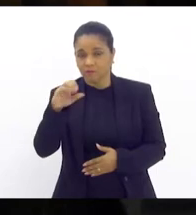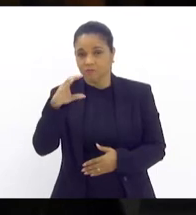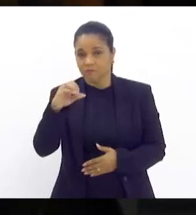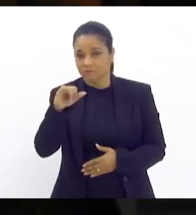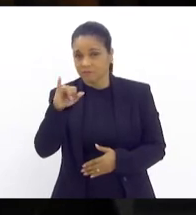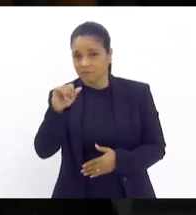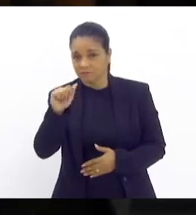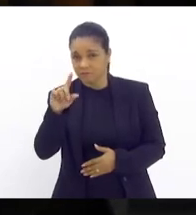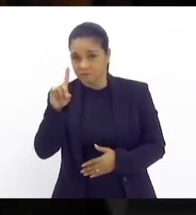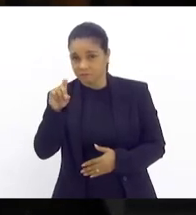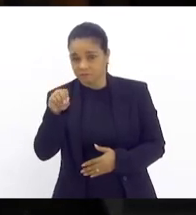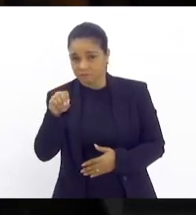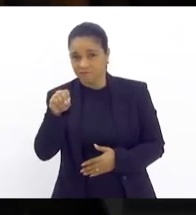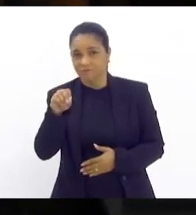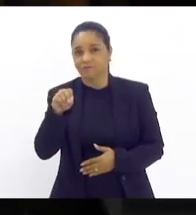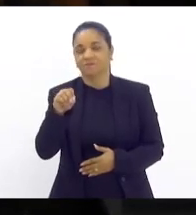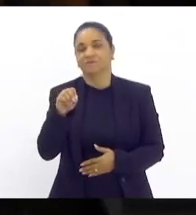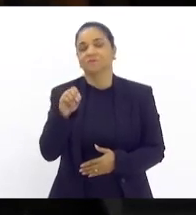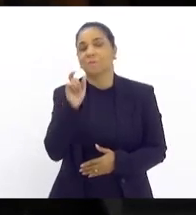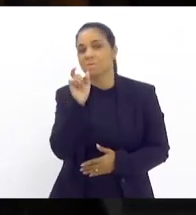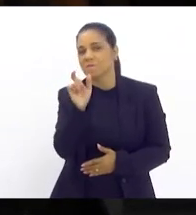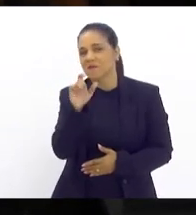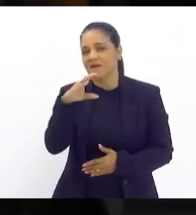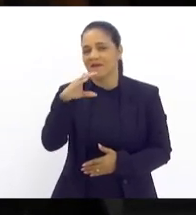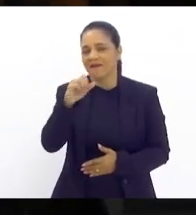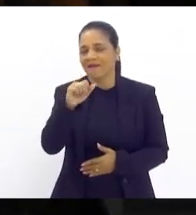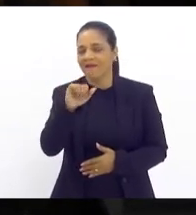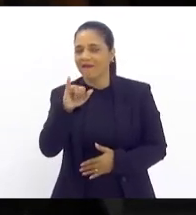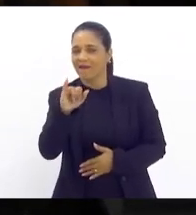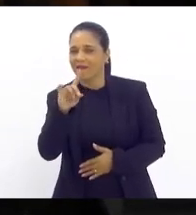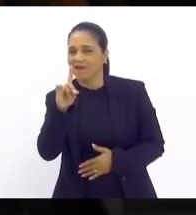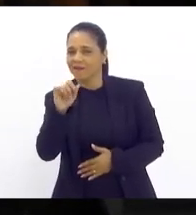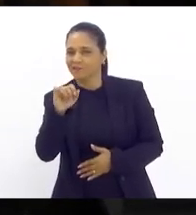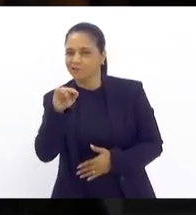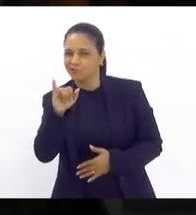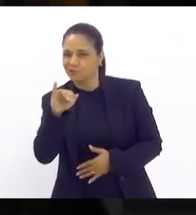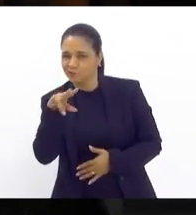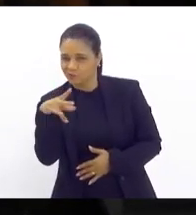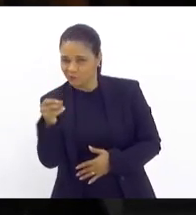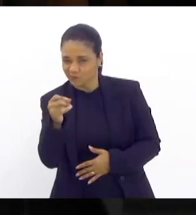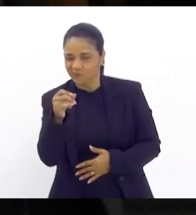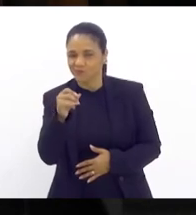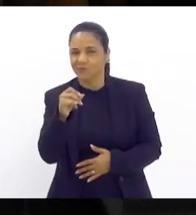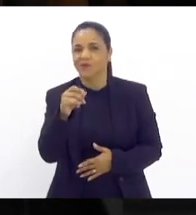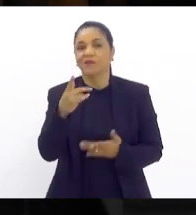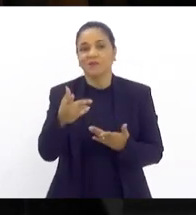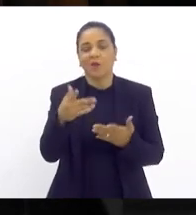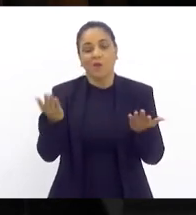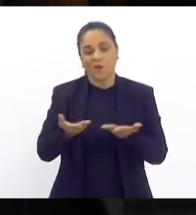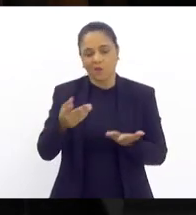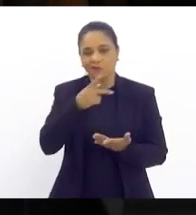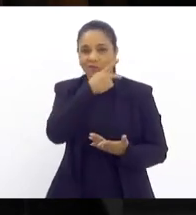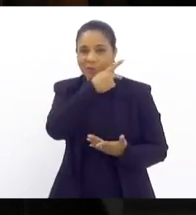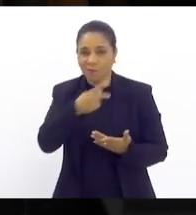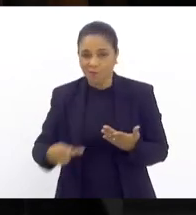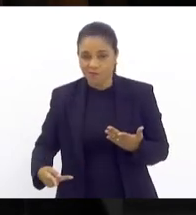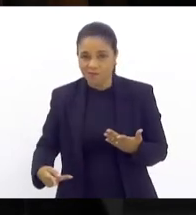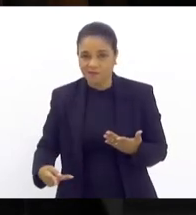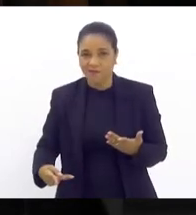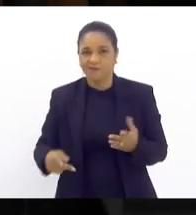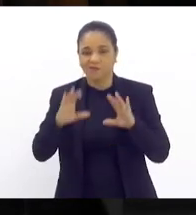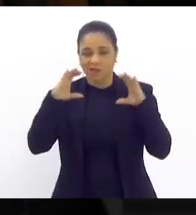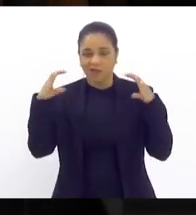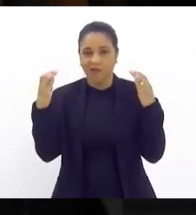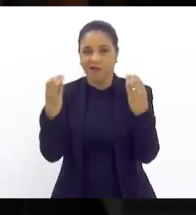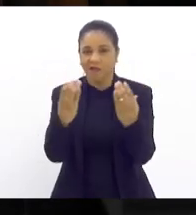Popular caiadinho hoje presidente da câmara de vereadores da